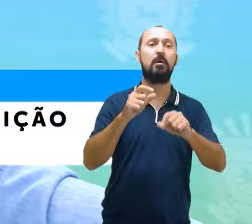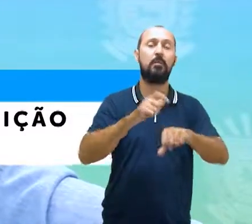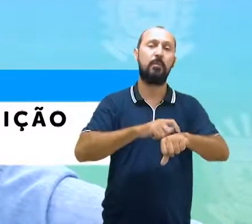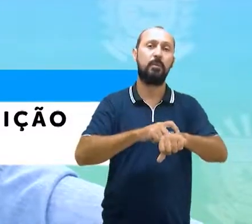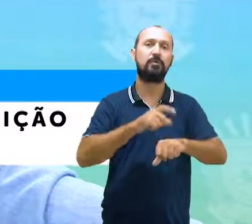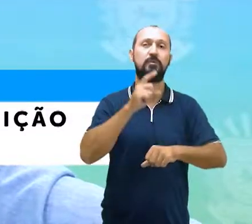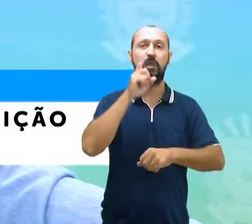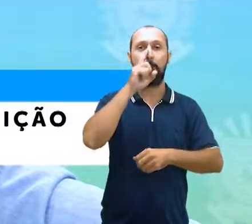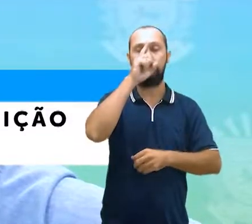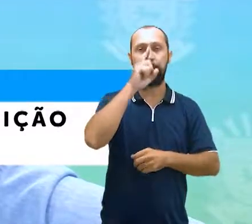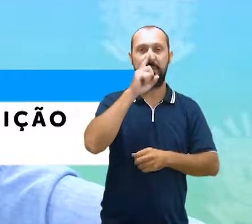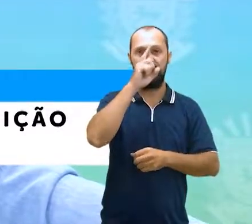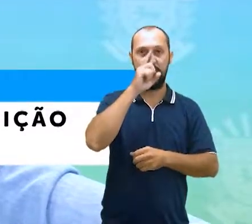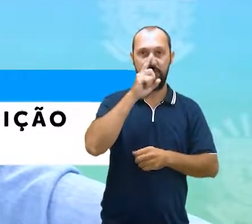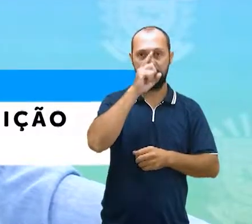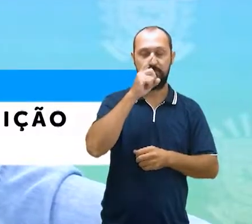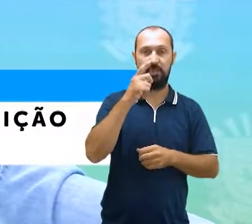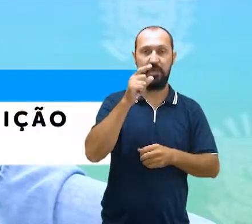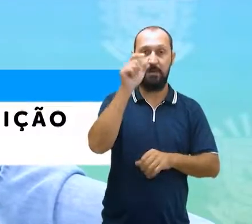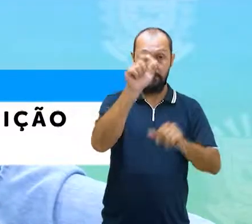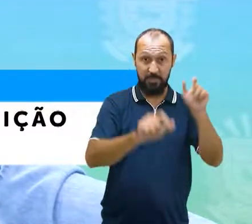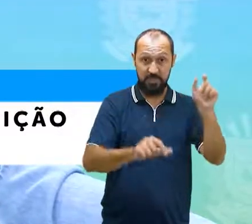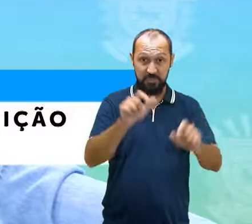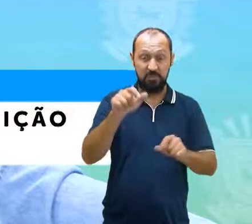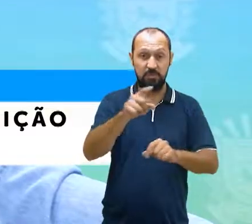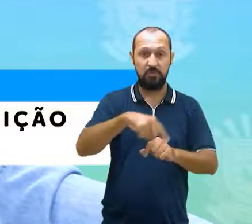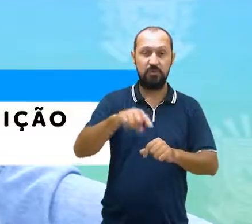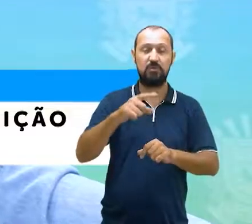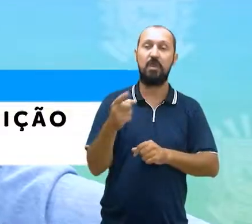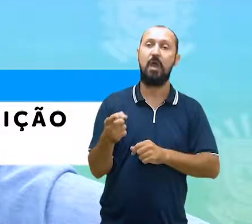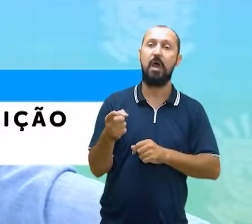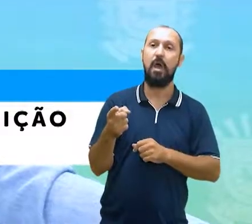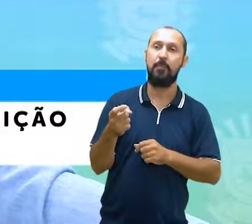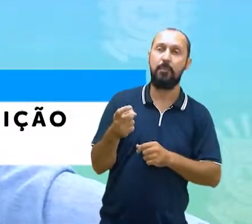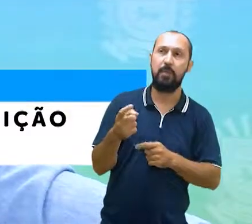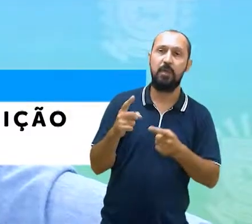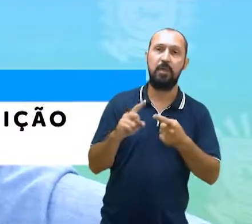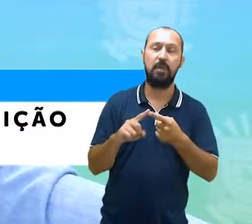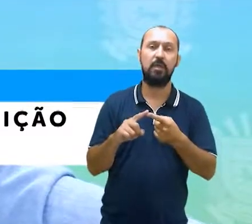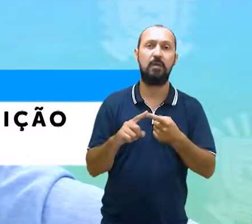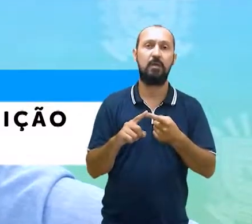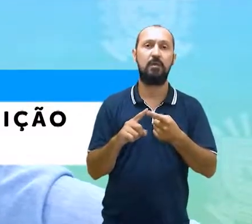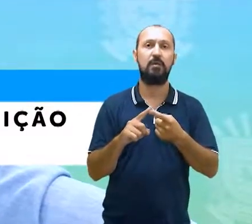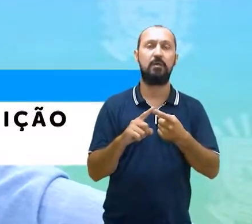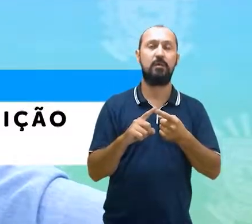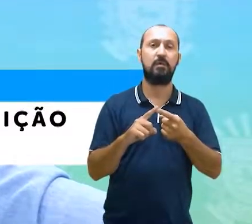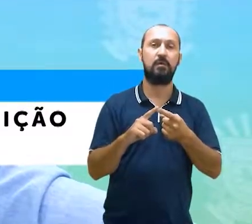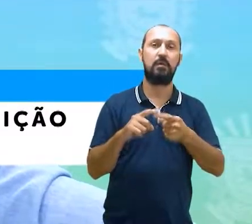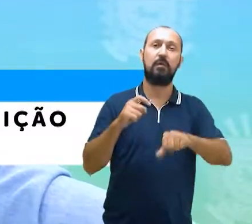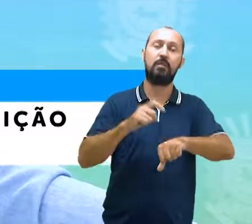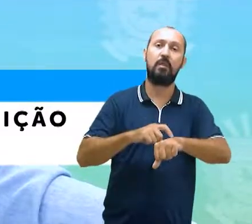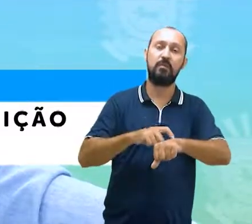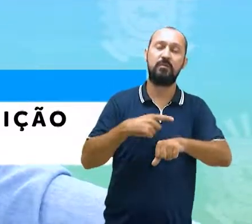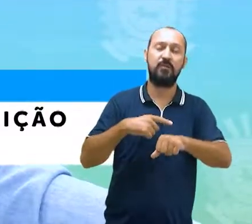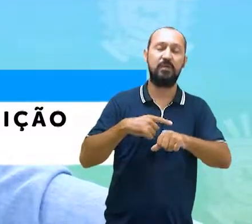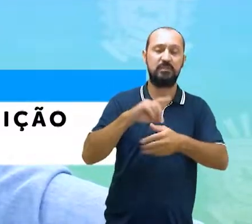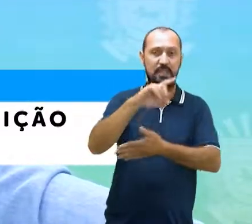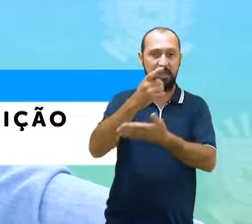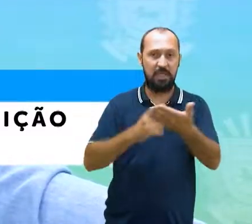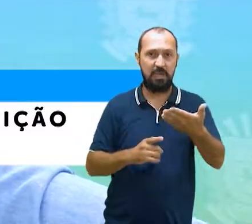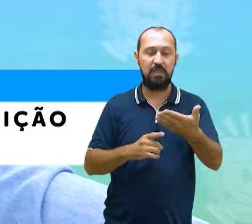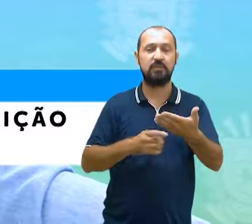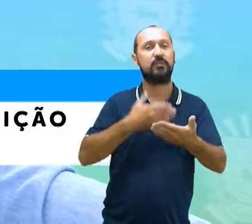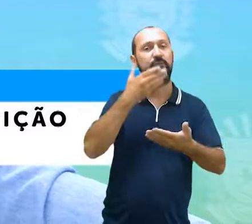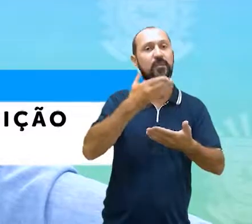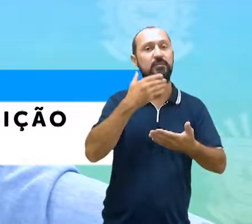de atividade de risco a pessoa que é atirador, e quando se faz